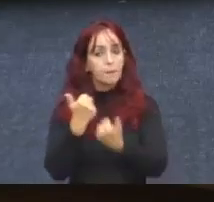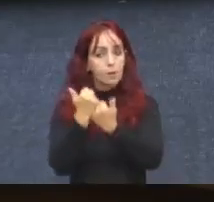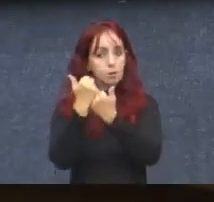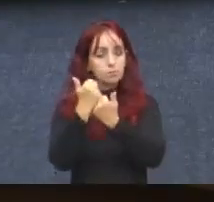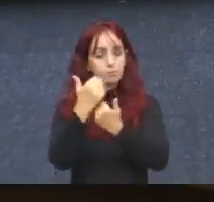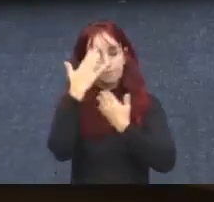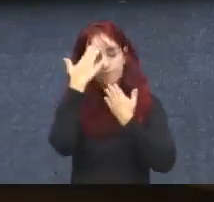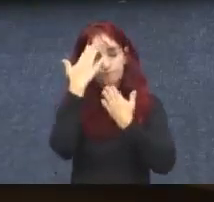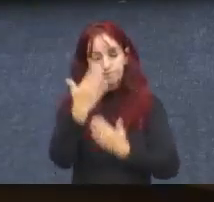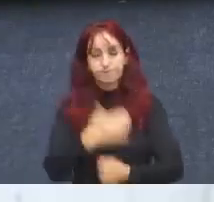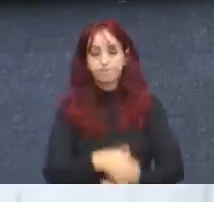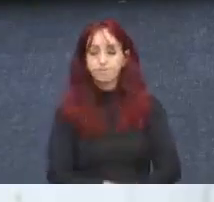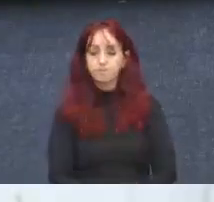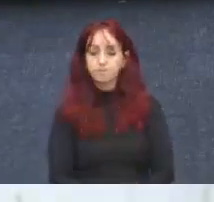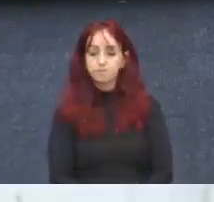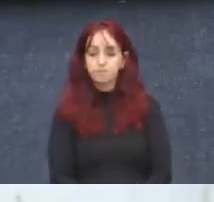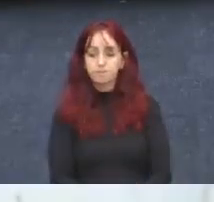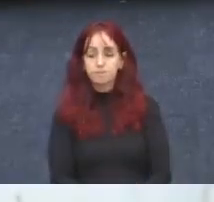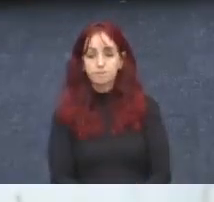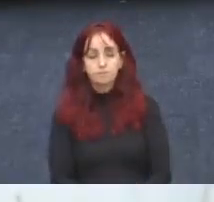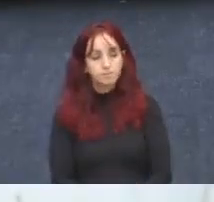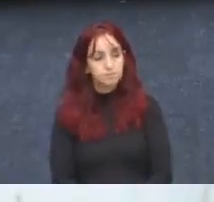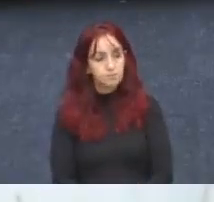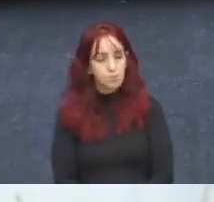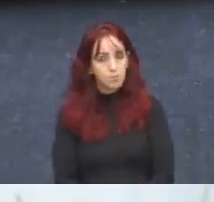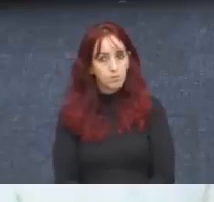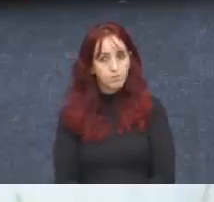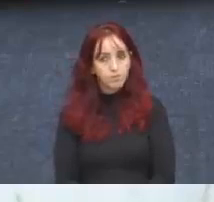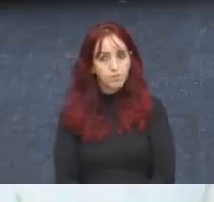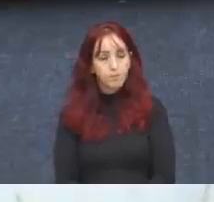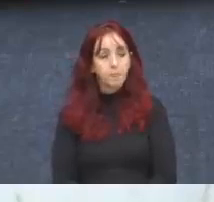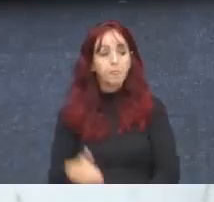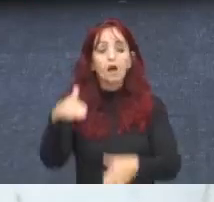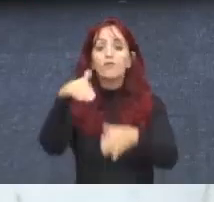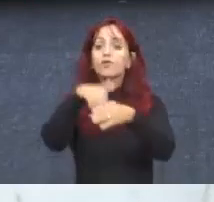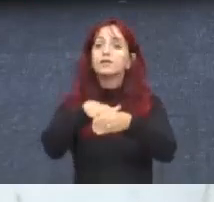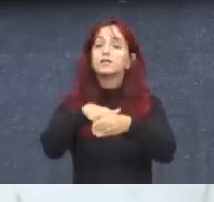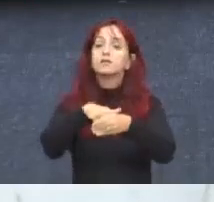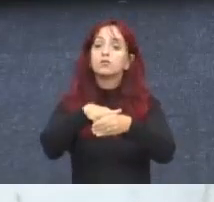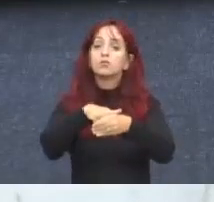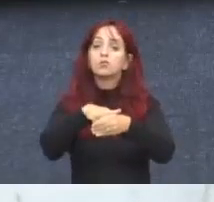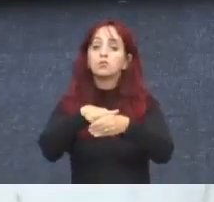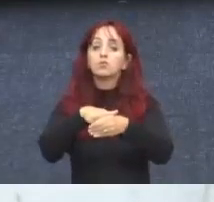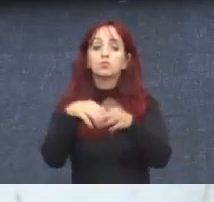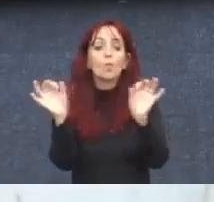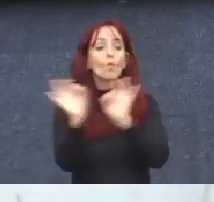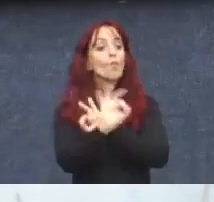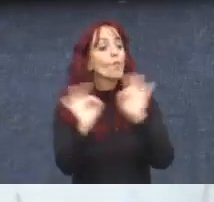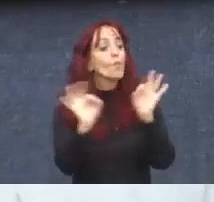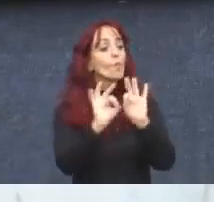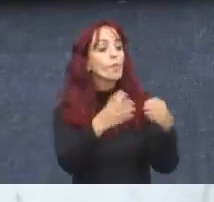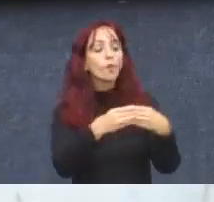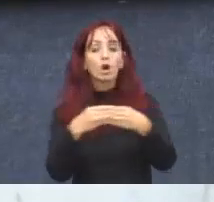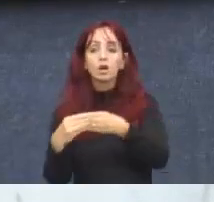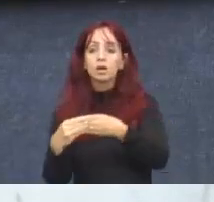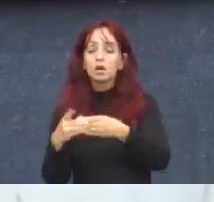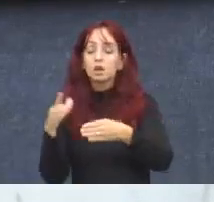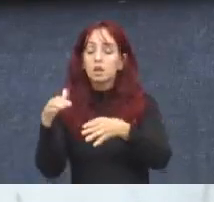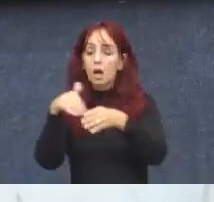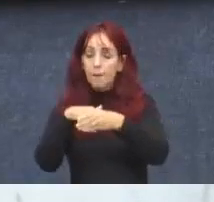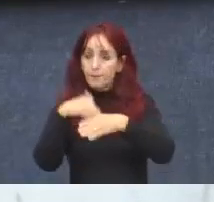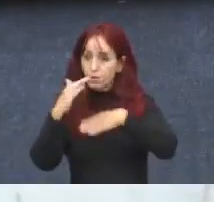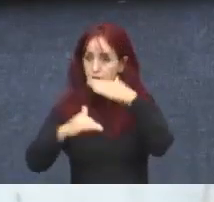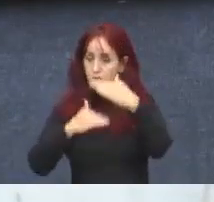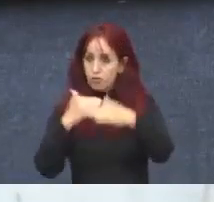presidente. Em votação, Nenhum vereador para encaminhar. Estamos em processo